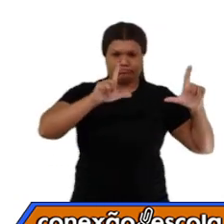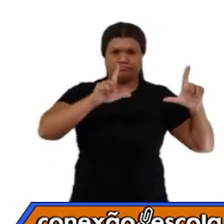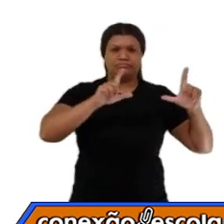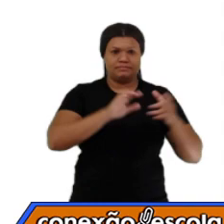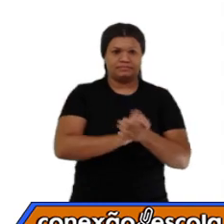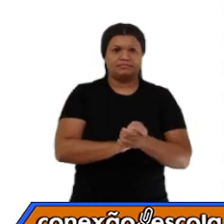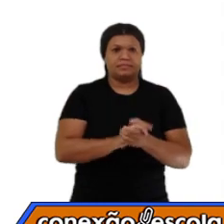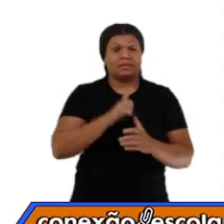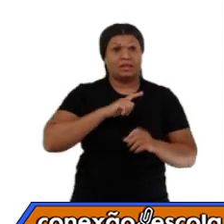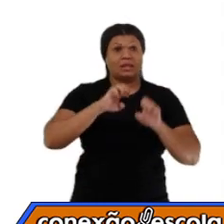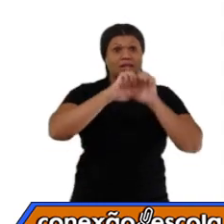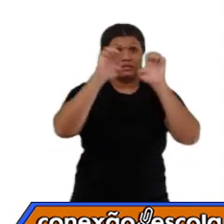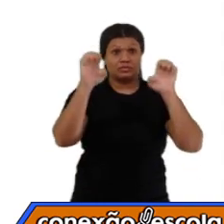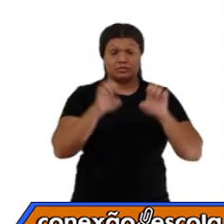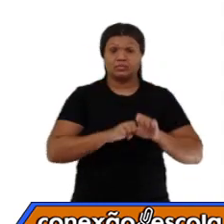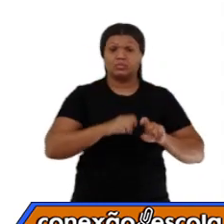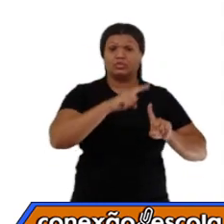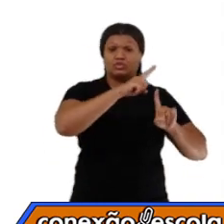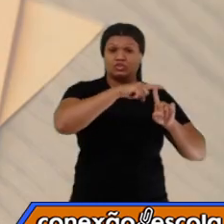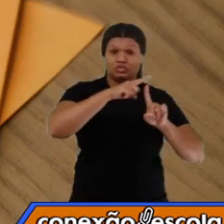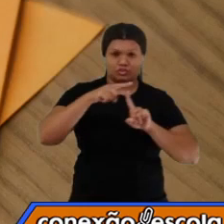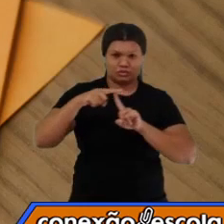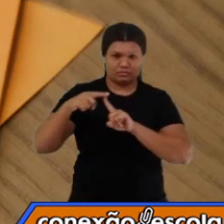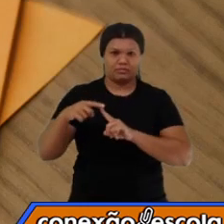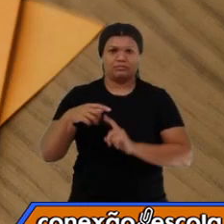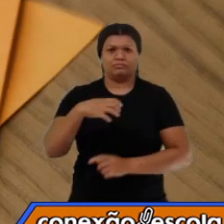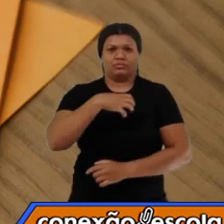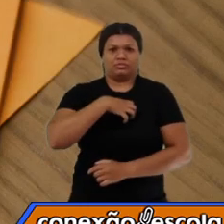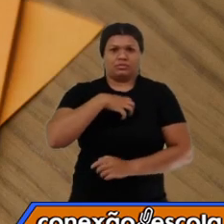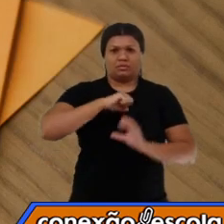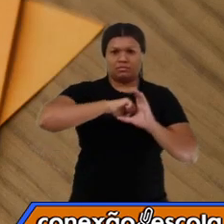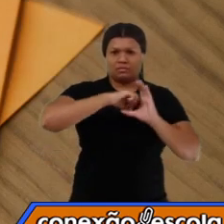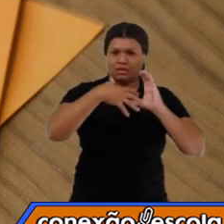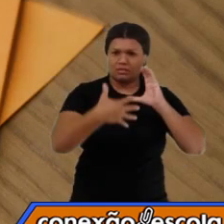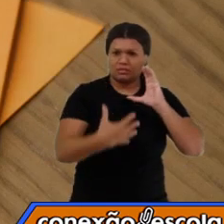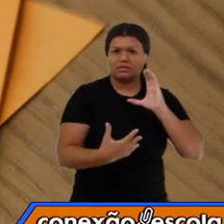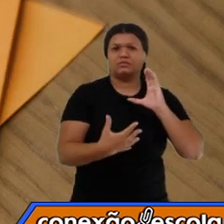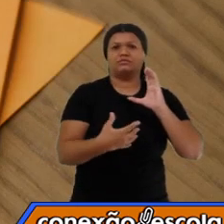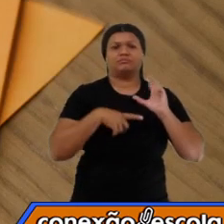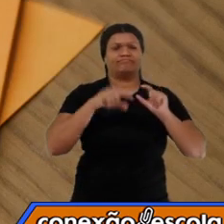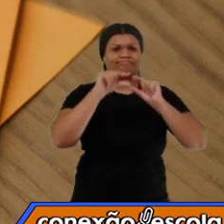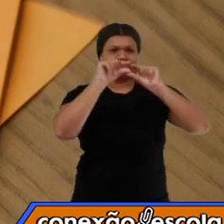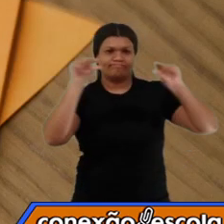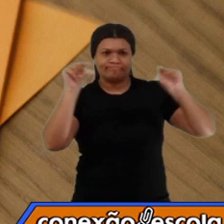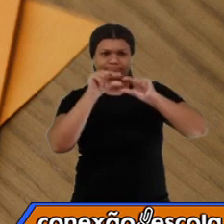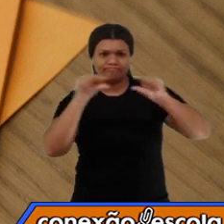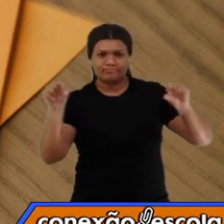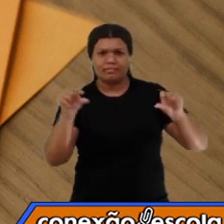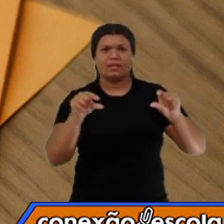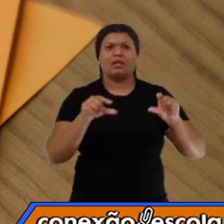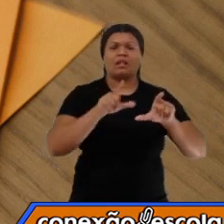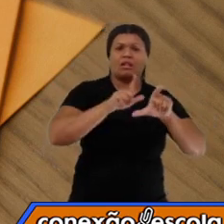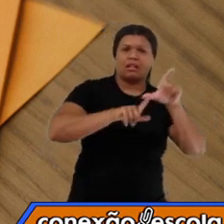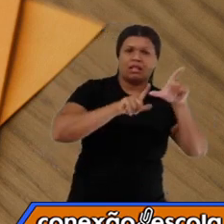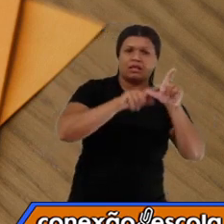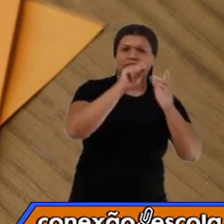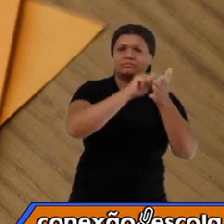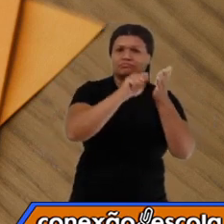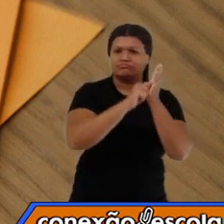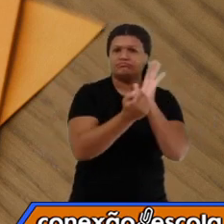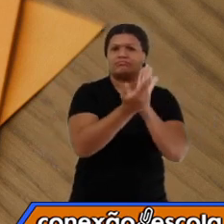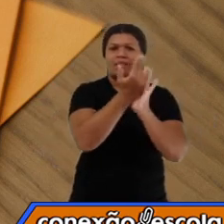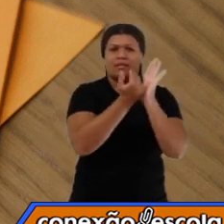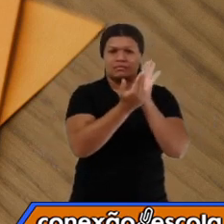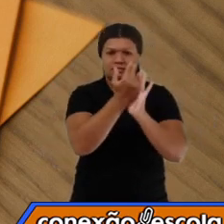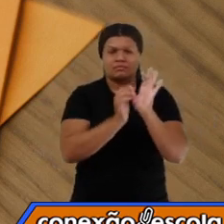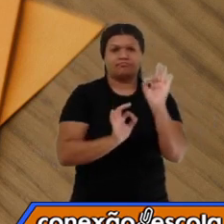ele tem uma estrutura tipográfica, que é o jeito que as frases, as letras são escritas, são